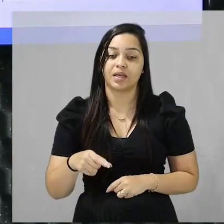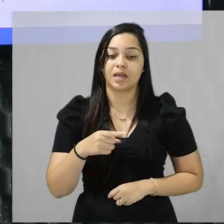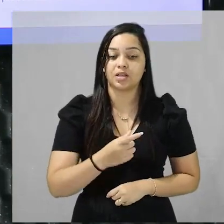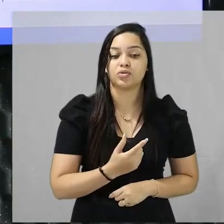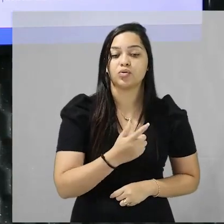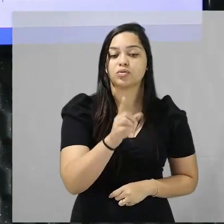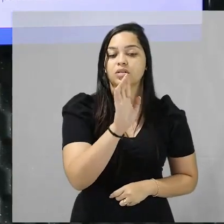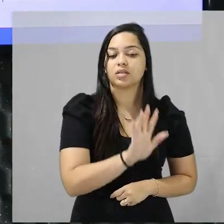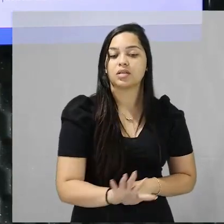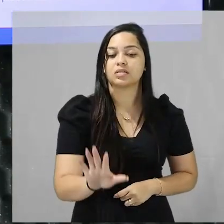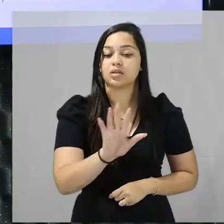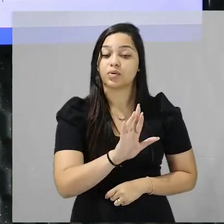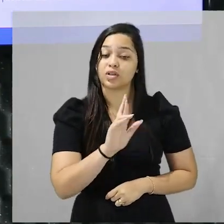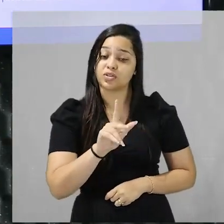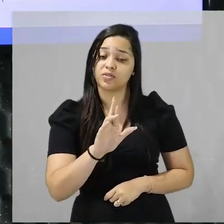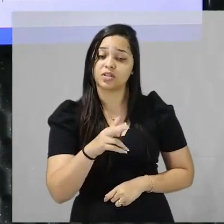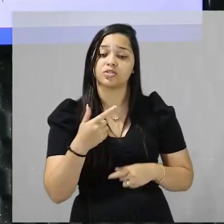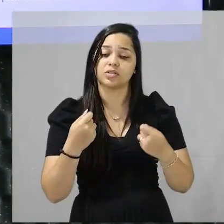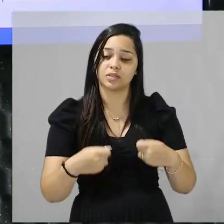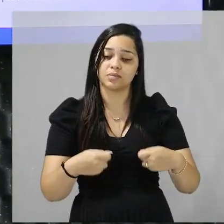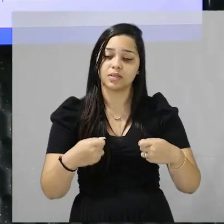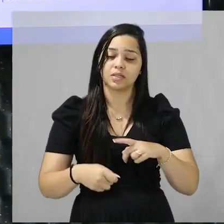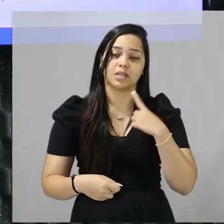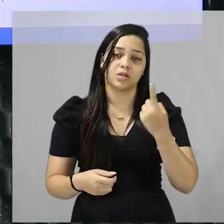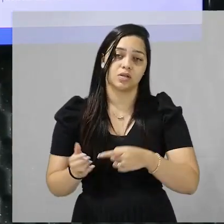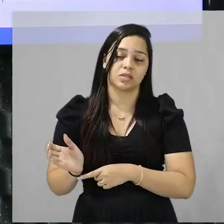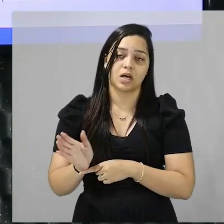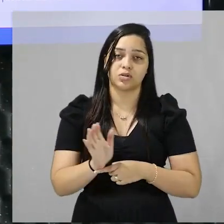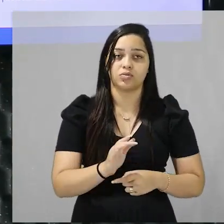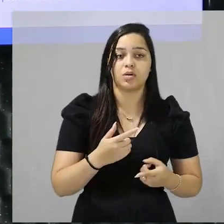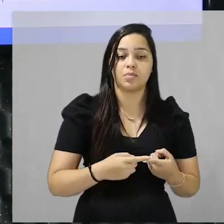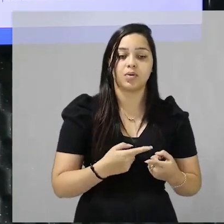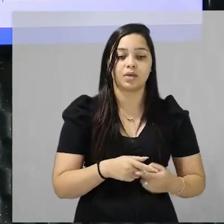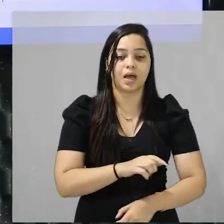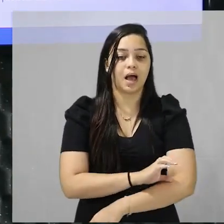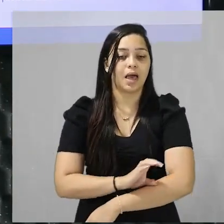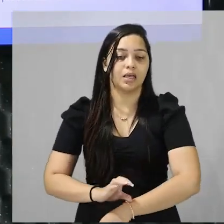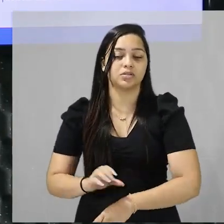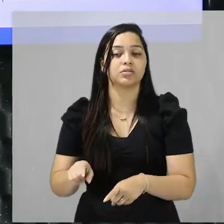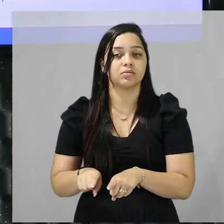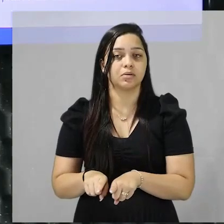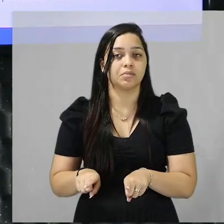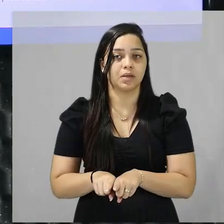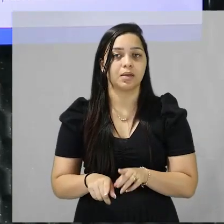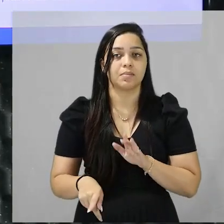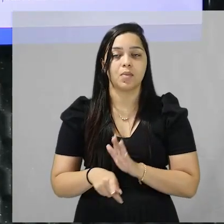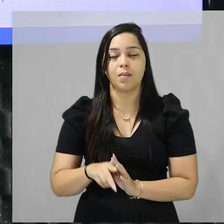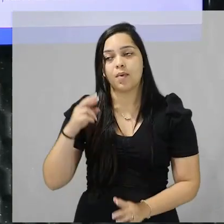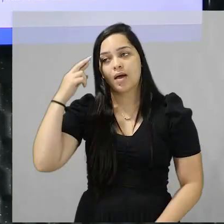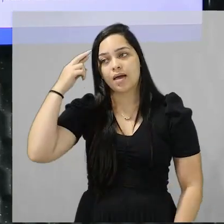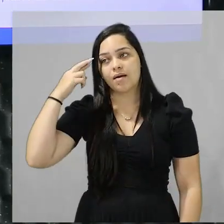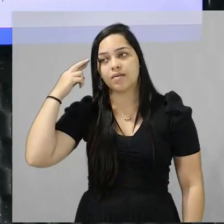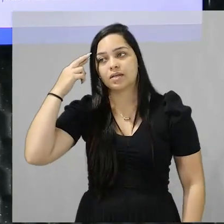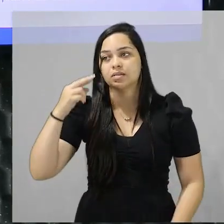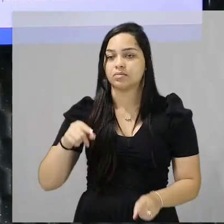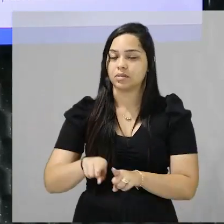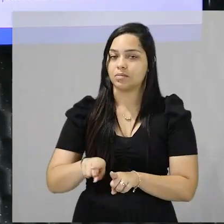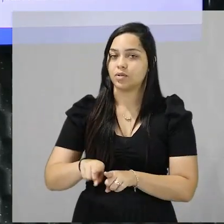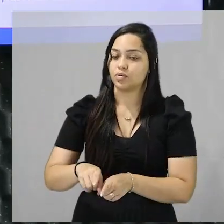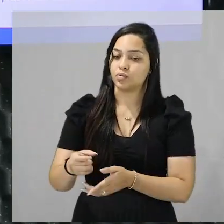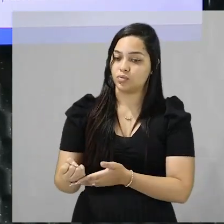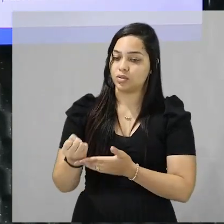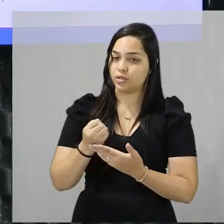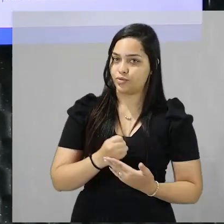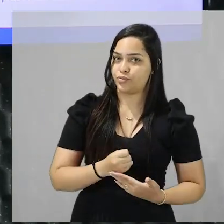outra nação, que é diferente e que precisa da nossa ajuda, porque a ética também, enquanto reflexão, ela nos ajuda a chegar a